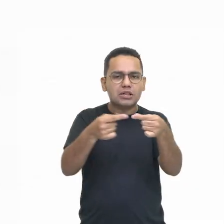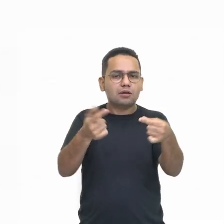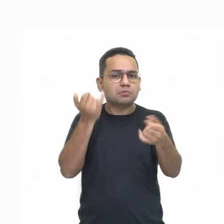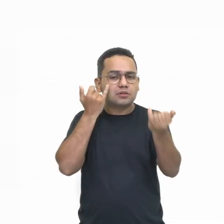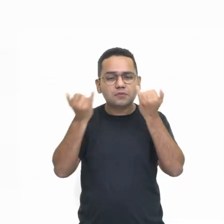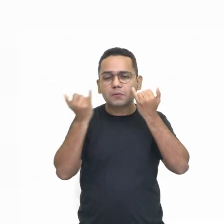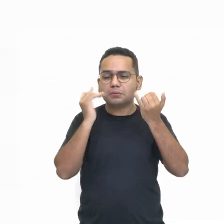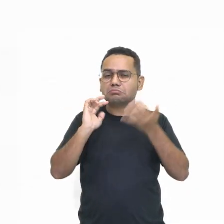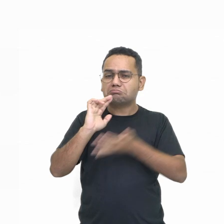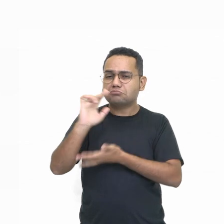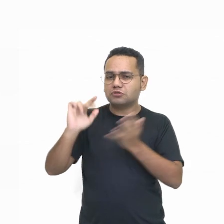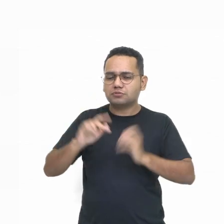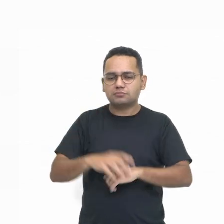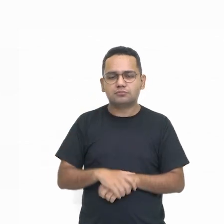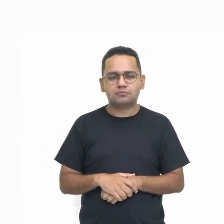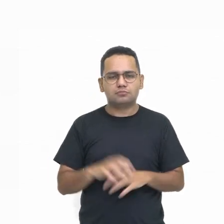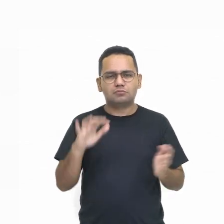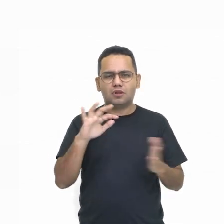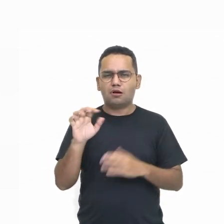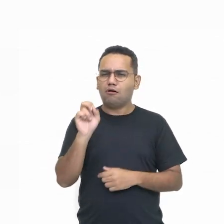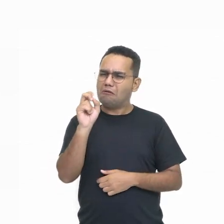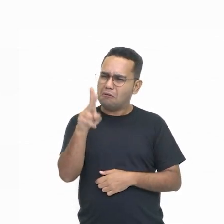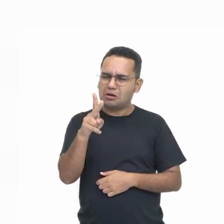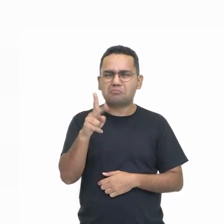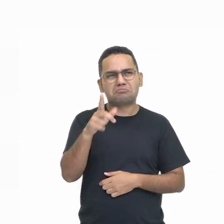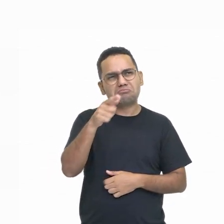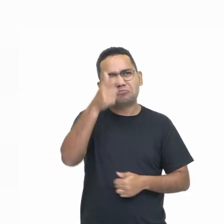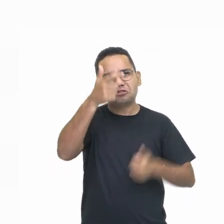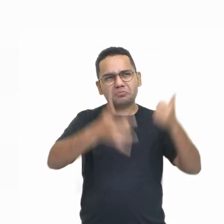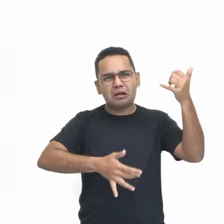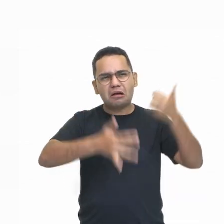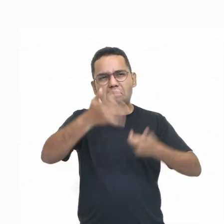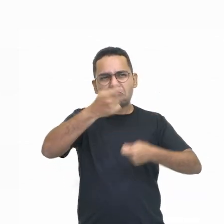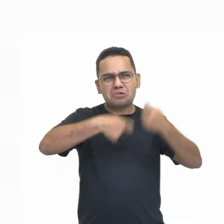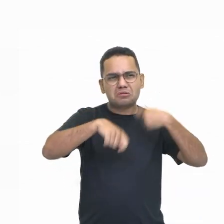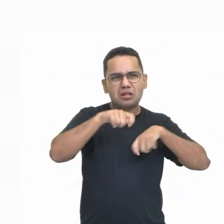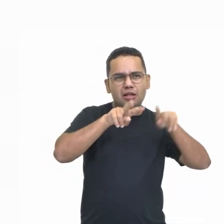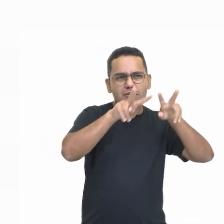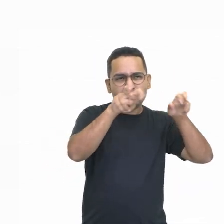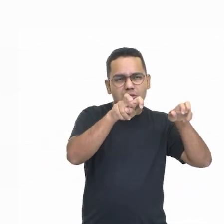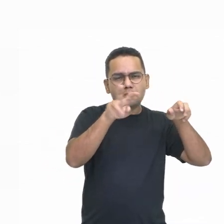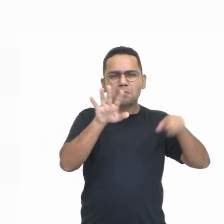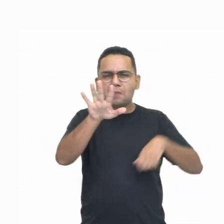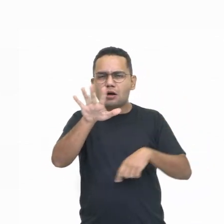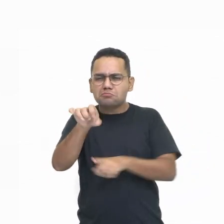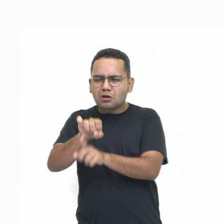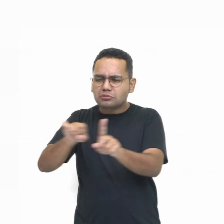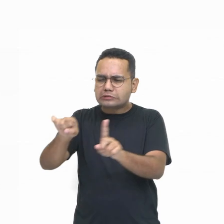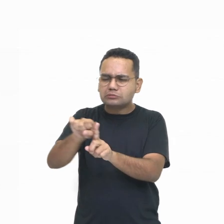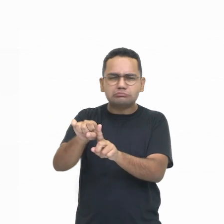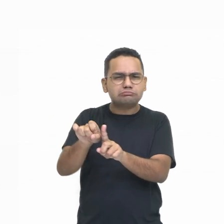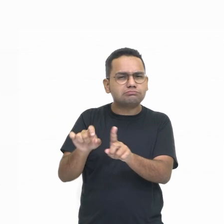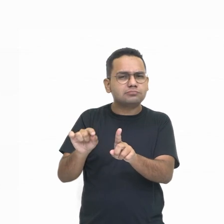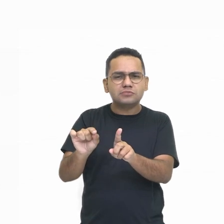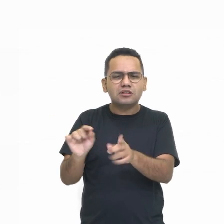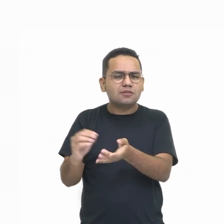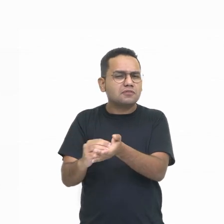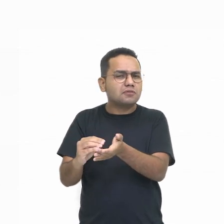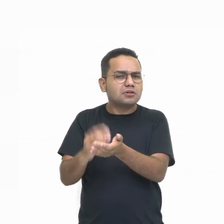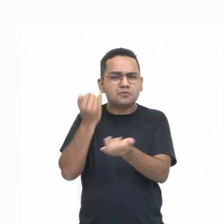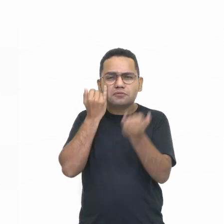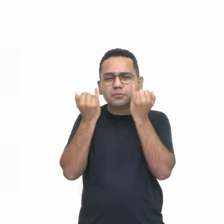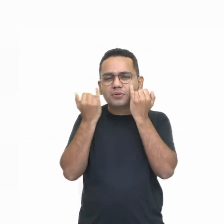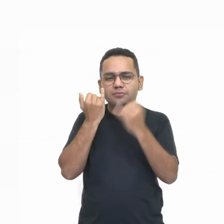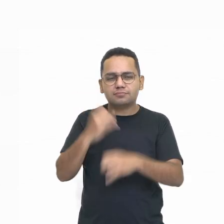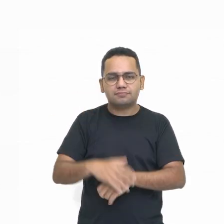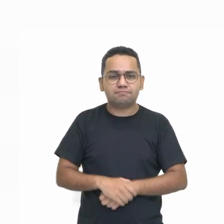professor, você falou tanto de economia, mas e a sociedade brasileira? Olha só, aqui teremos